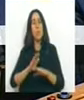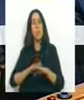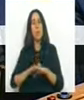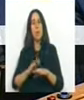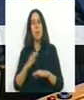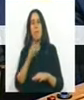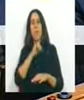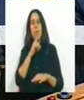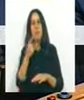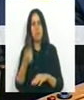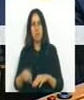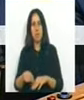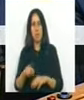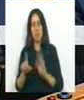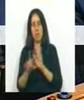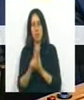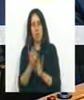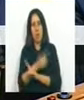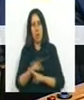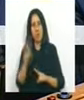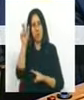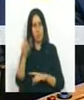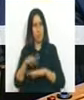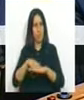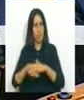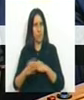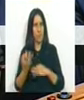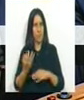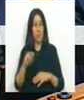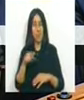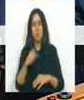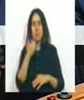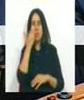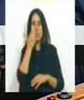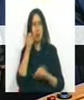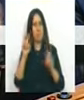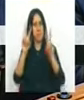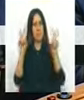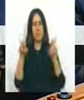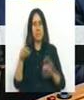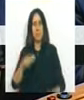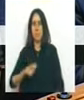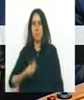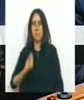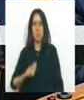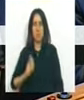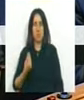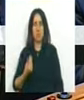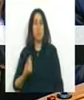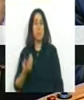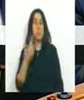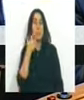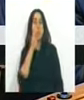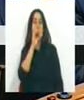interesses e os impedimentos legais em que incorreram. Este caso é grave e preocupante. Pelo que se conhece